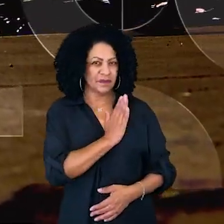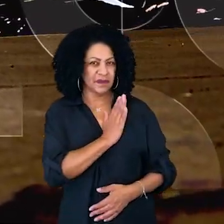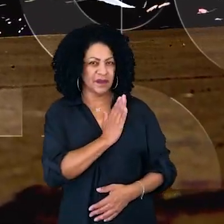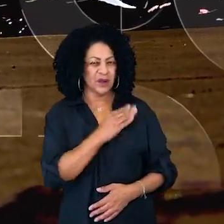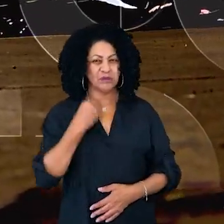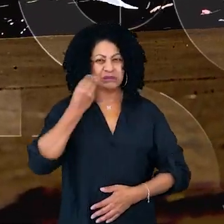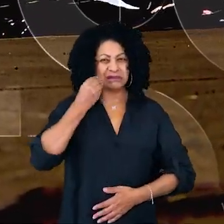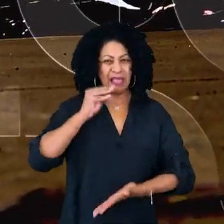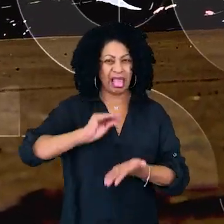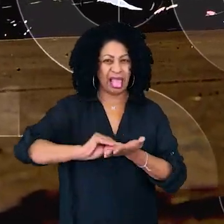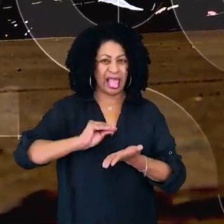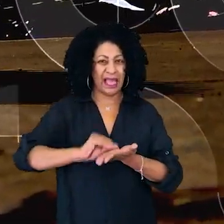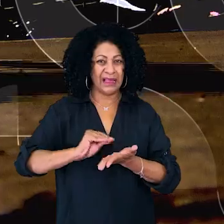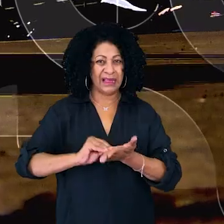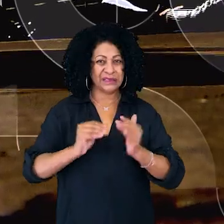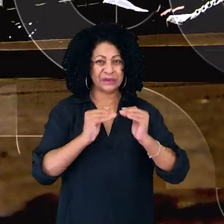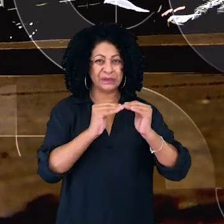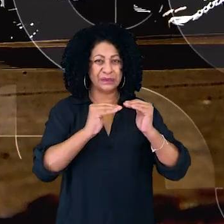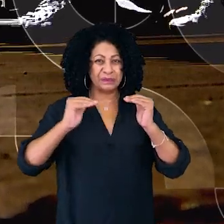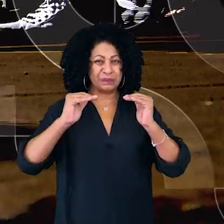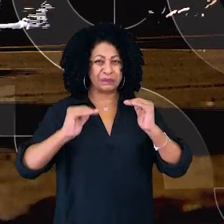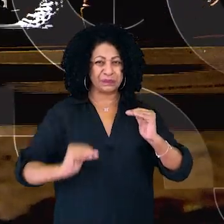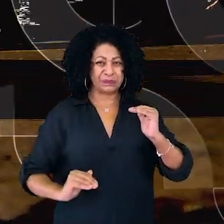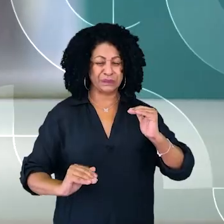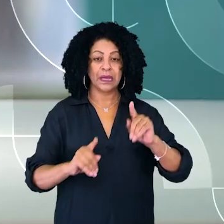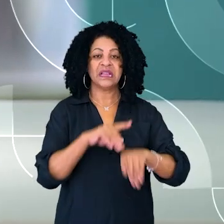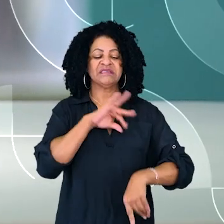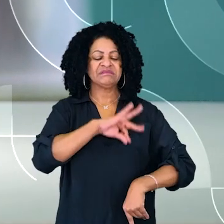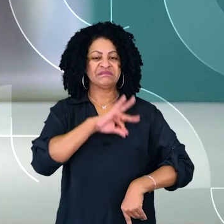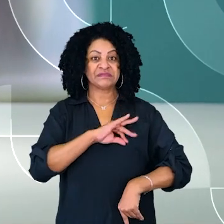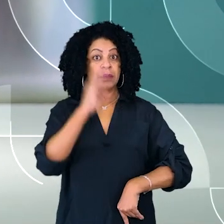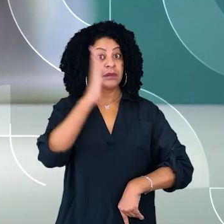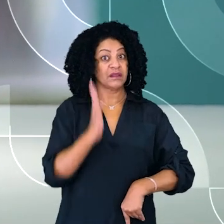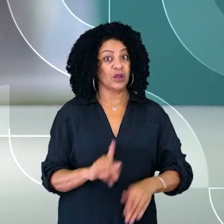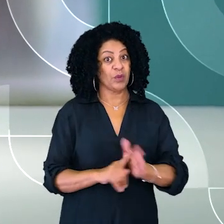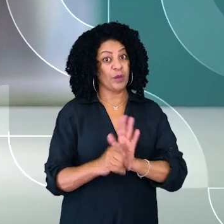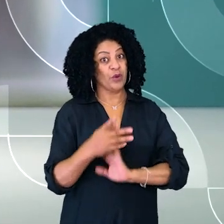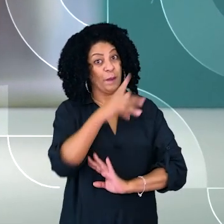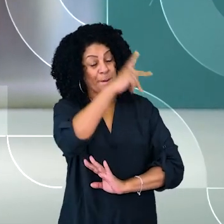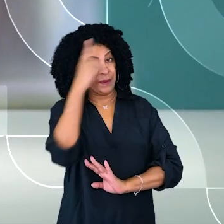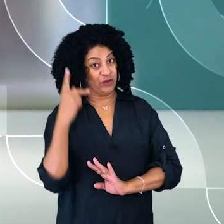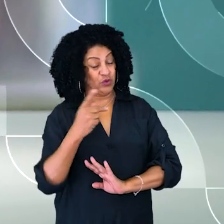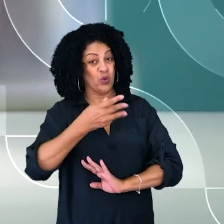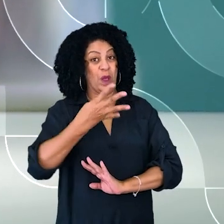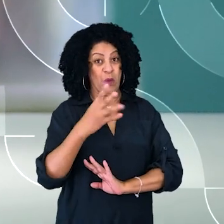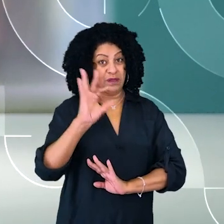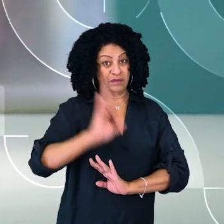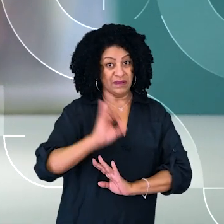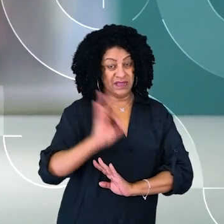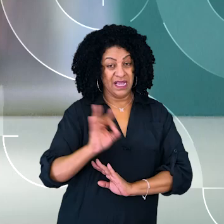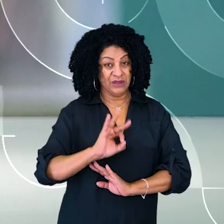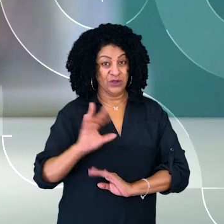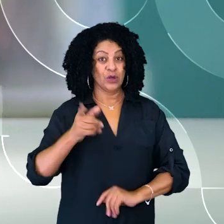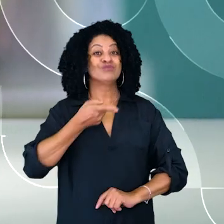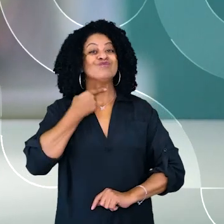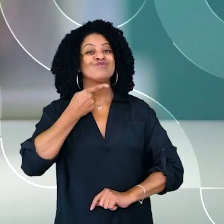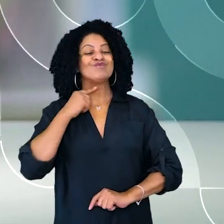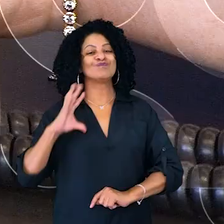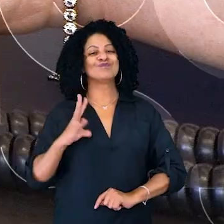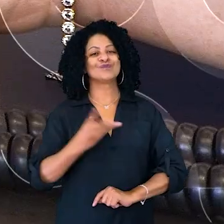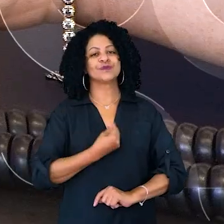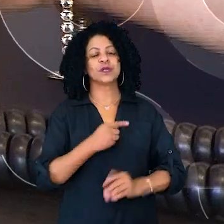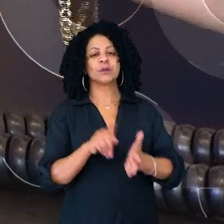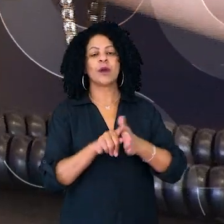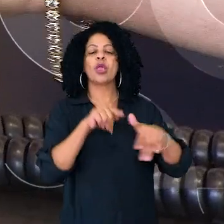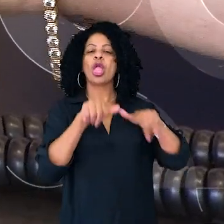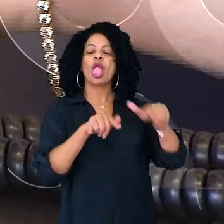Preconceito, falta de oportunidades, desigualdade salarial. No Brasil, apenas 4% das pessoas trans e travestis têm um emprego formal.